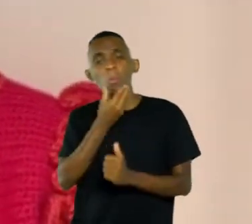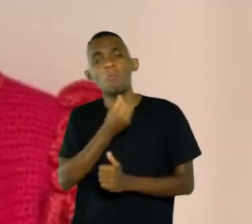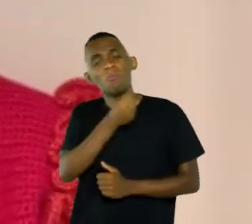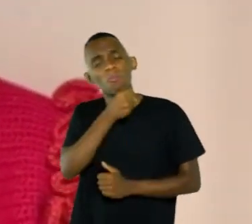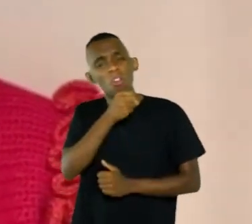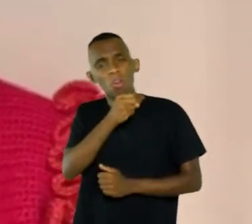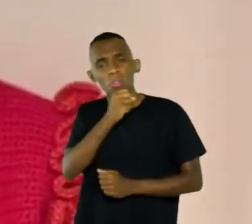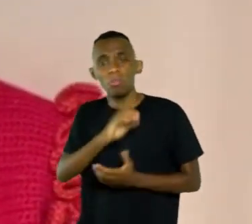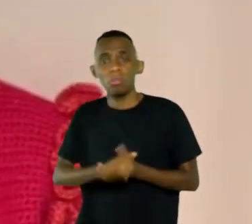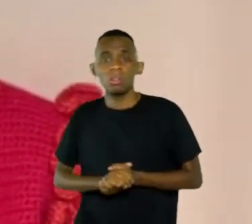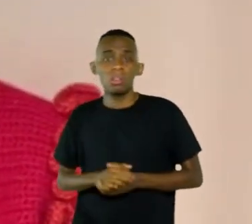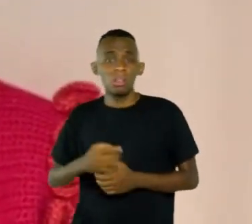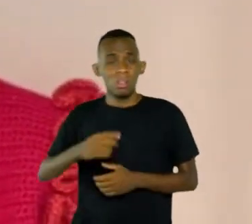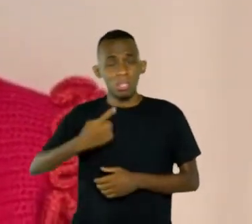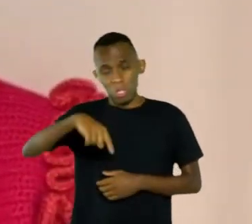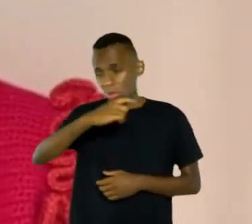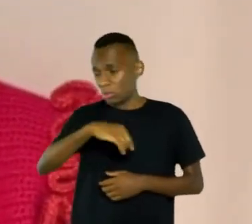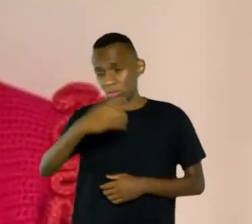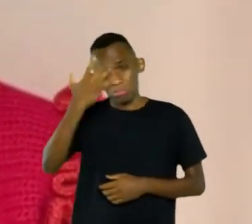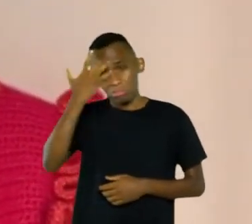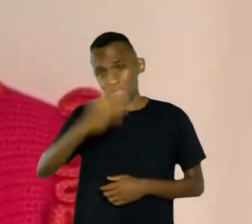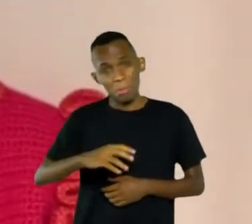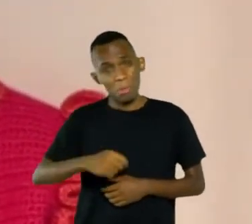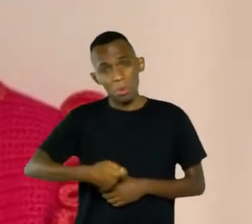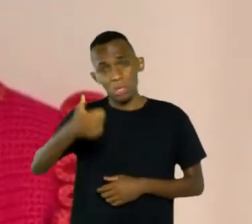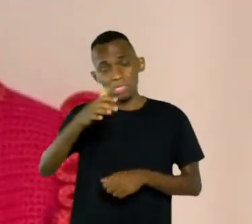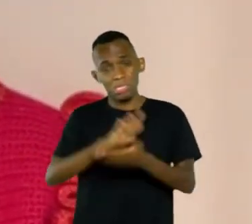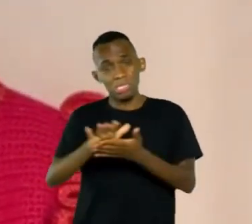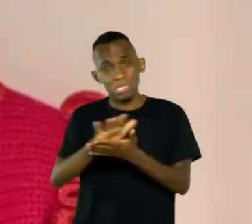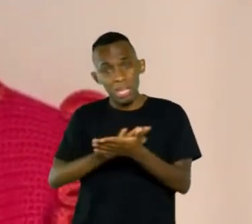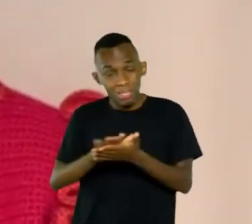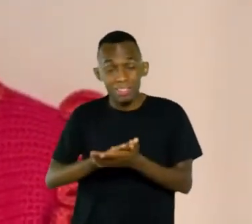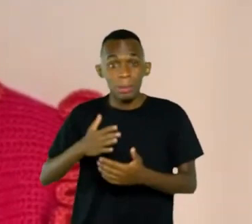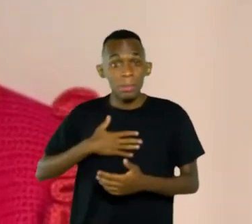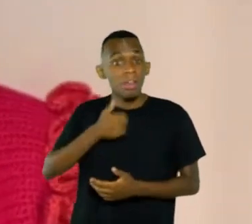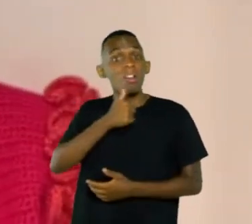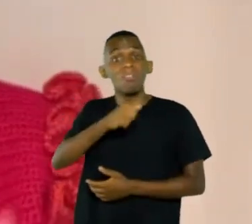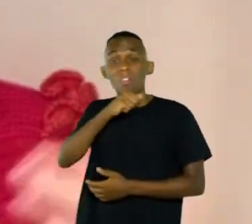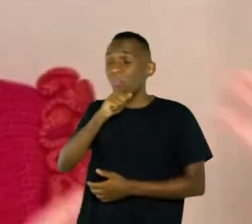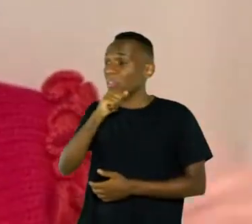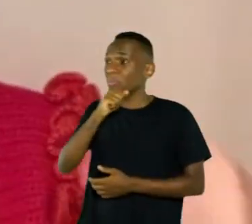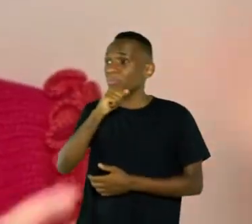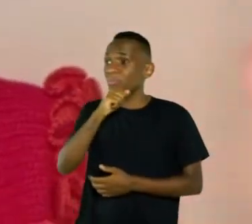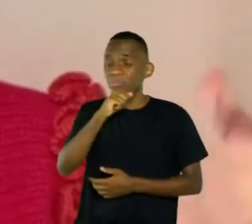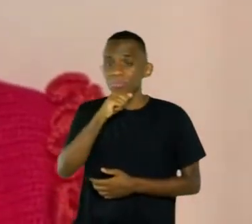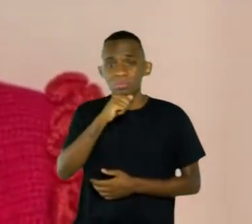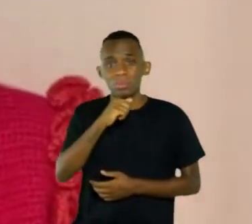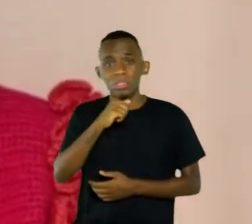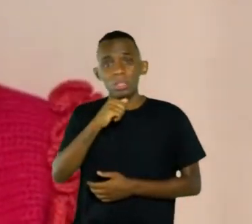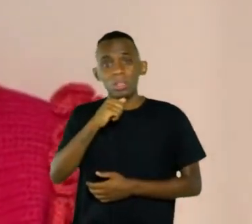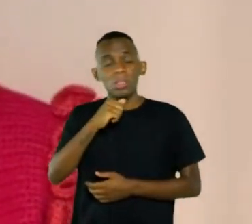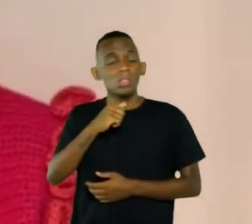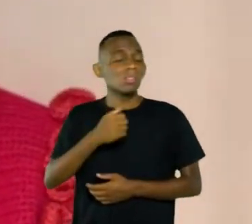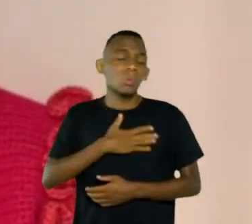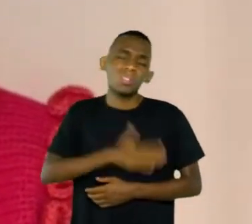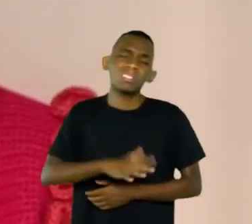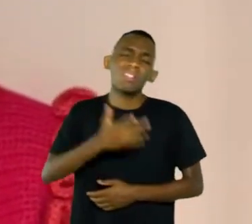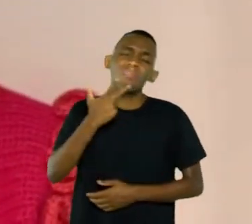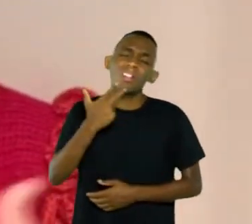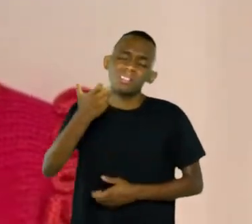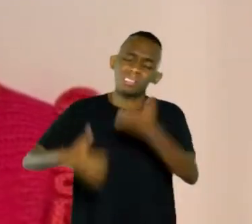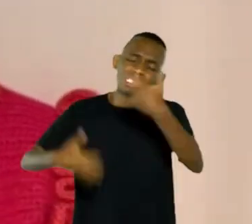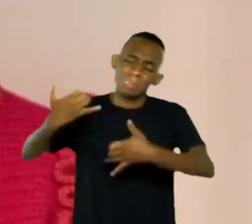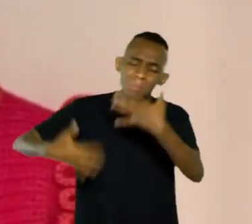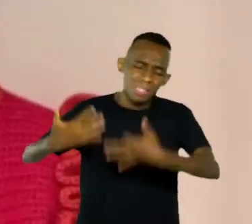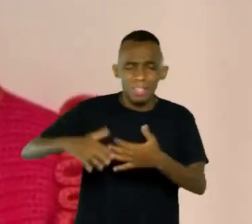nós não sabemos quase nada do vovô Lindolfo. E a vovó não gostava de falar sobre ele, né? E também vovó não estava mais aí quando eu perdi o Gui, não tinha